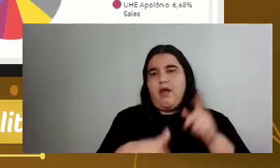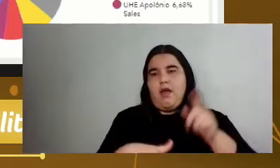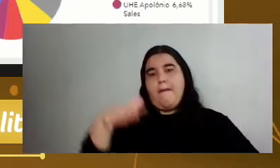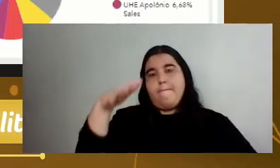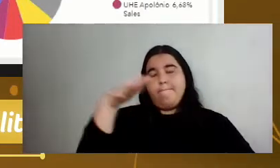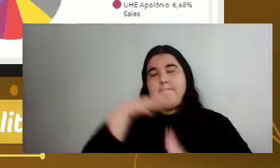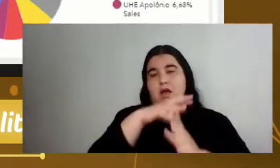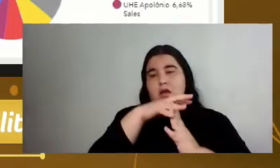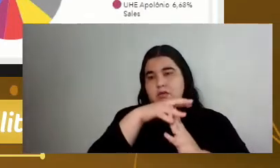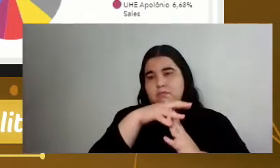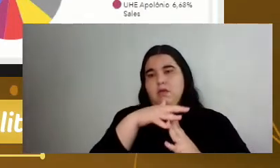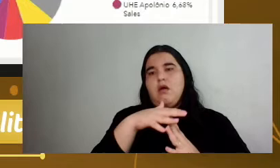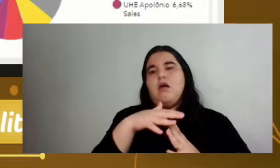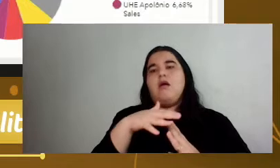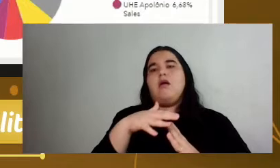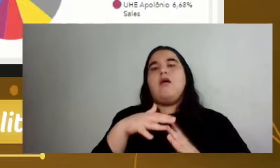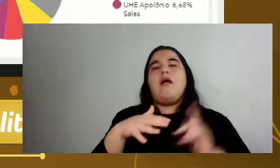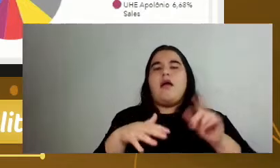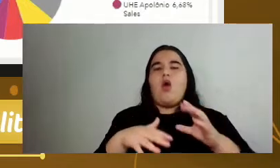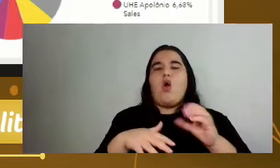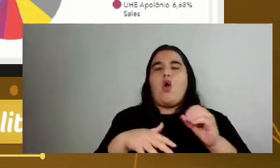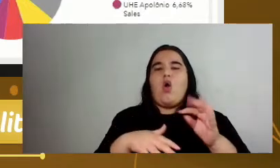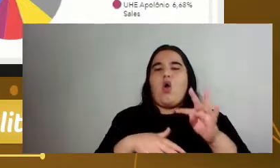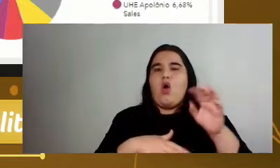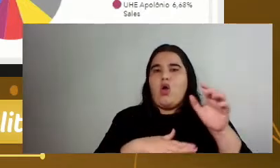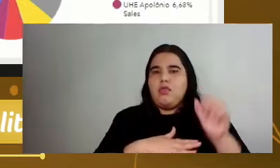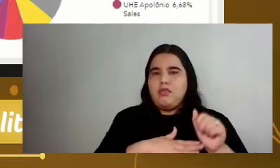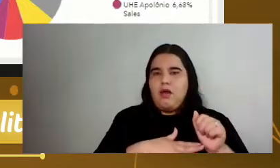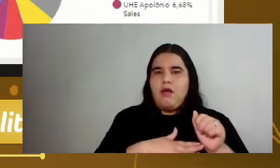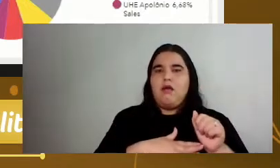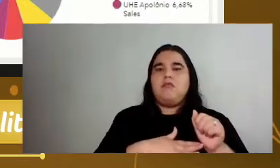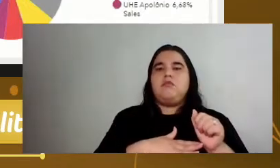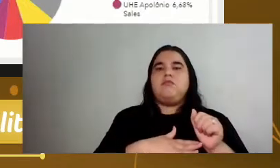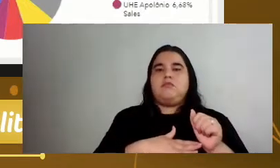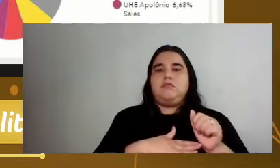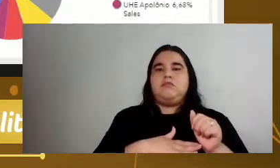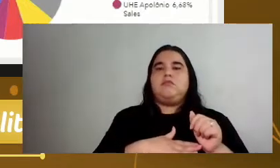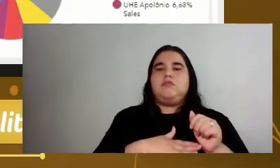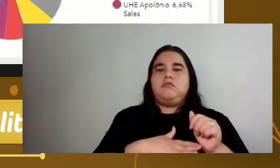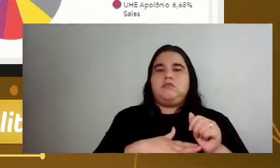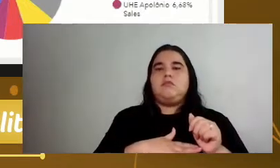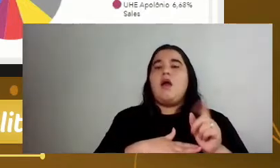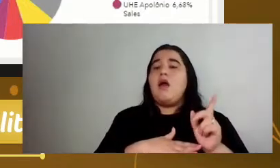Então, de fato, ela é uma cota, é uma curva de nível onde